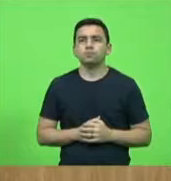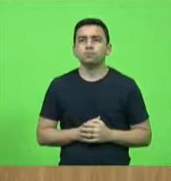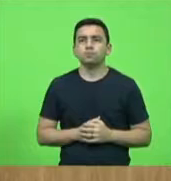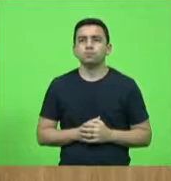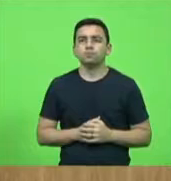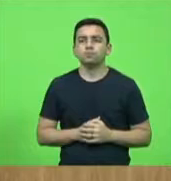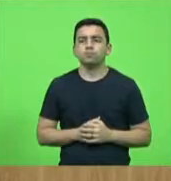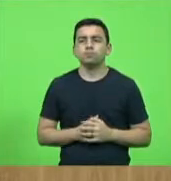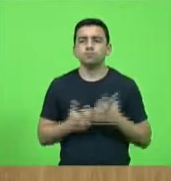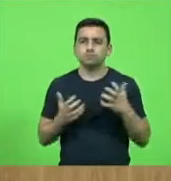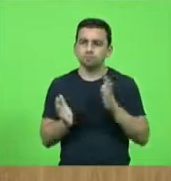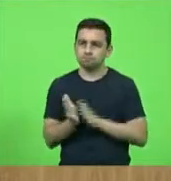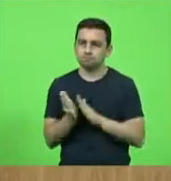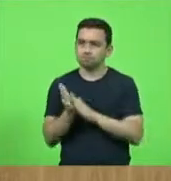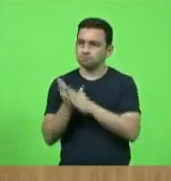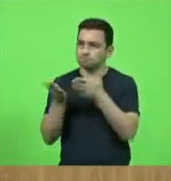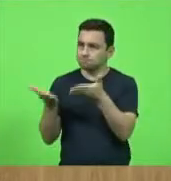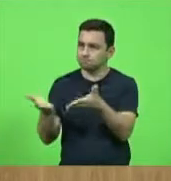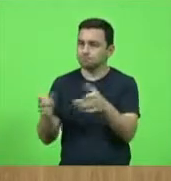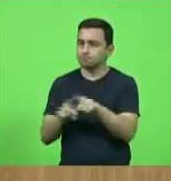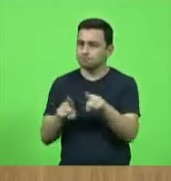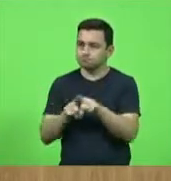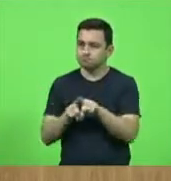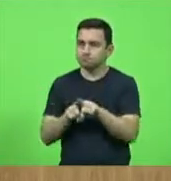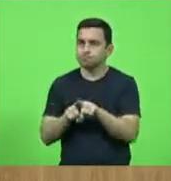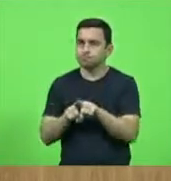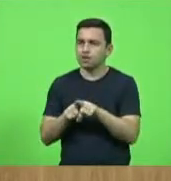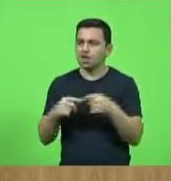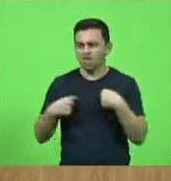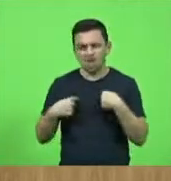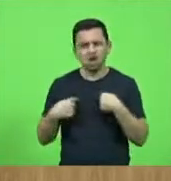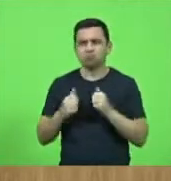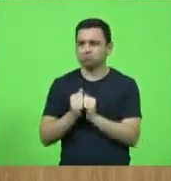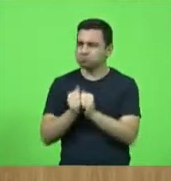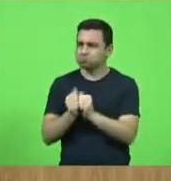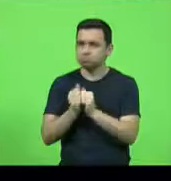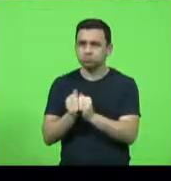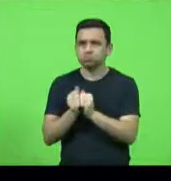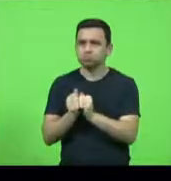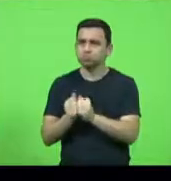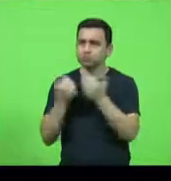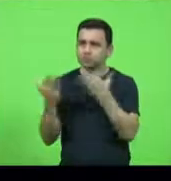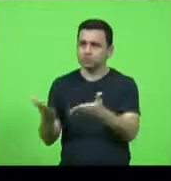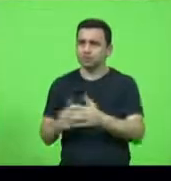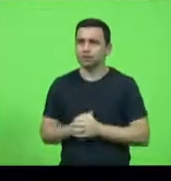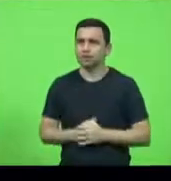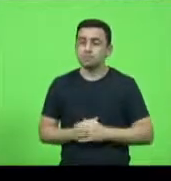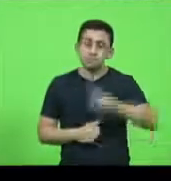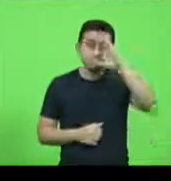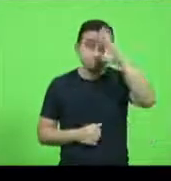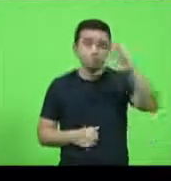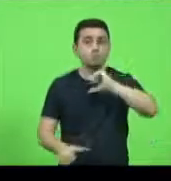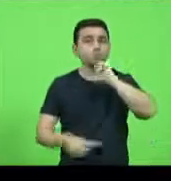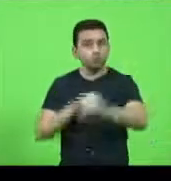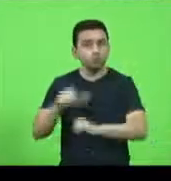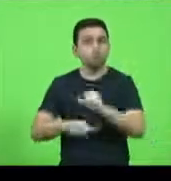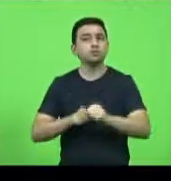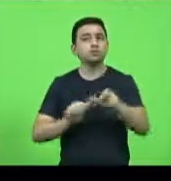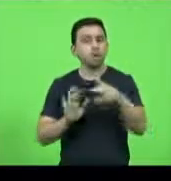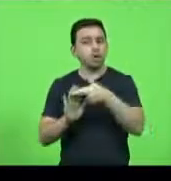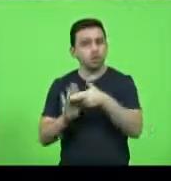Quero parabenizar a vossa excelência e já dizer que sou parceiro, principalmente no que diz respeito à mudança do regimento